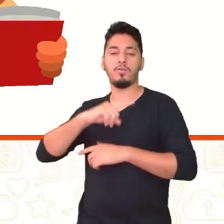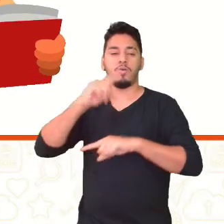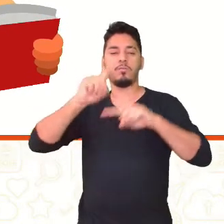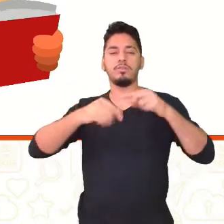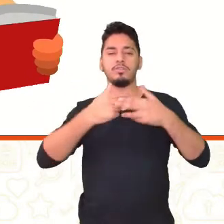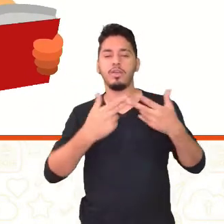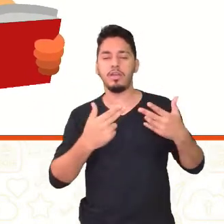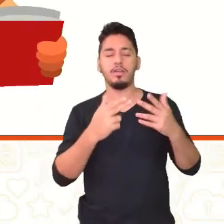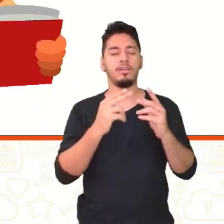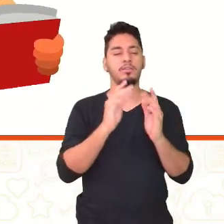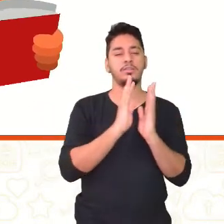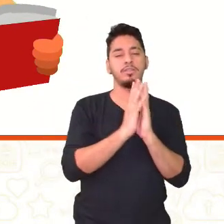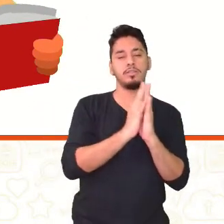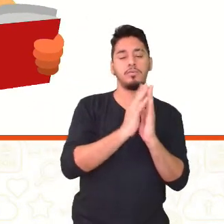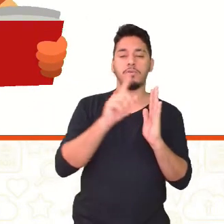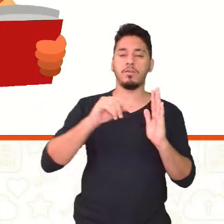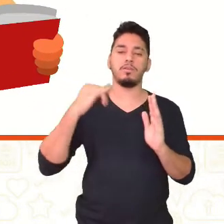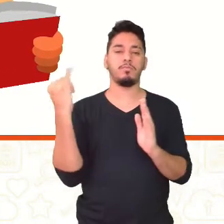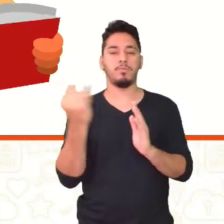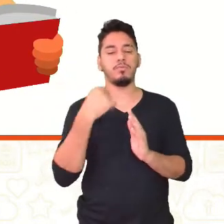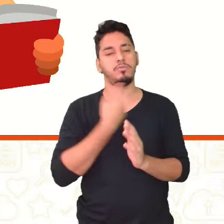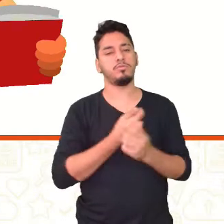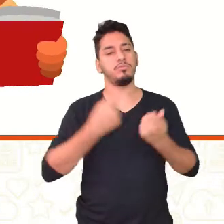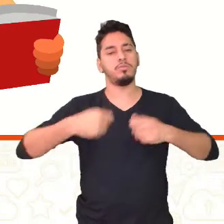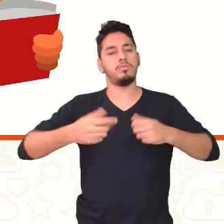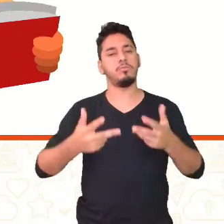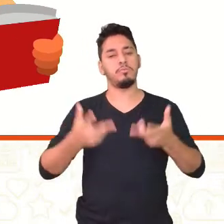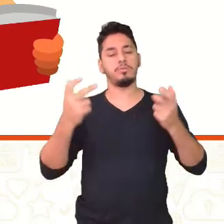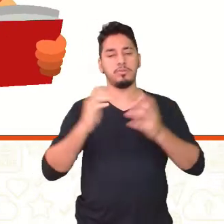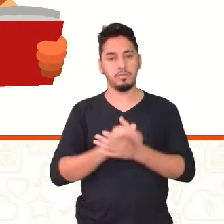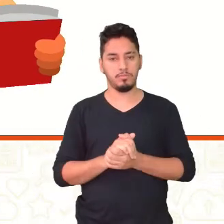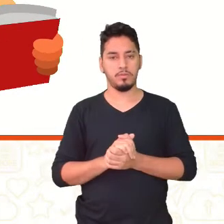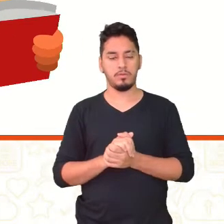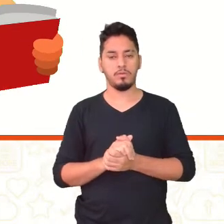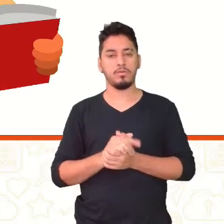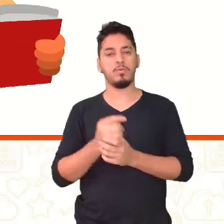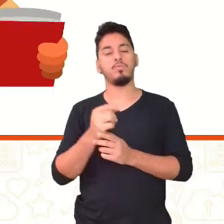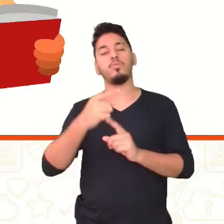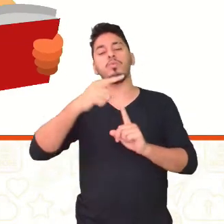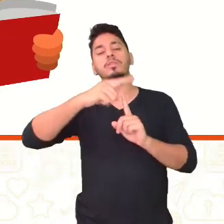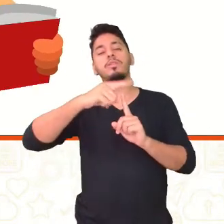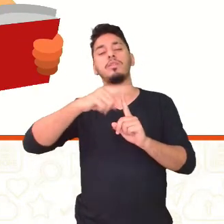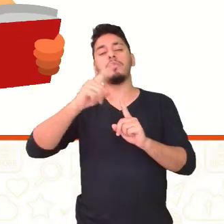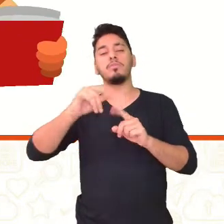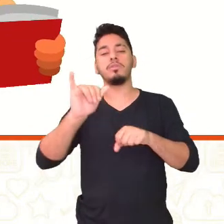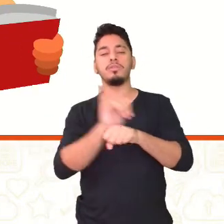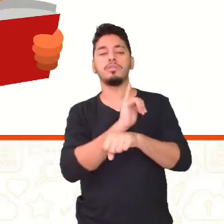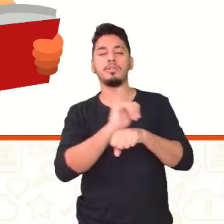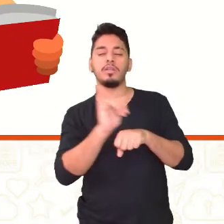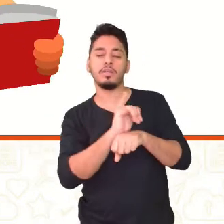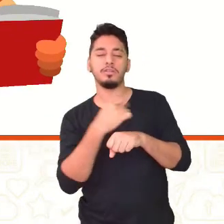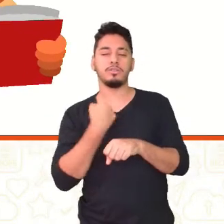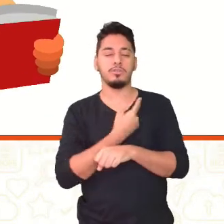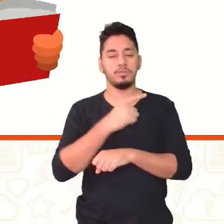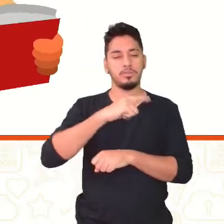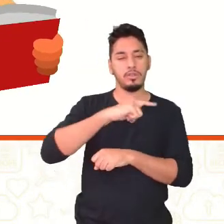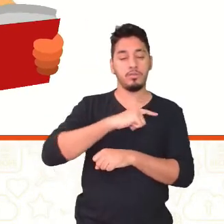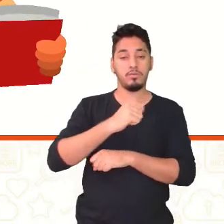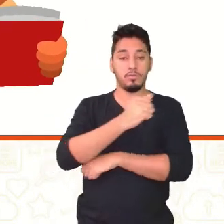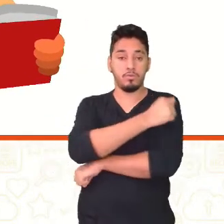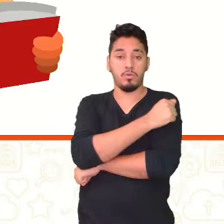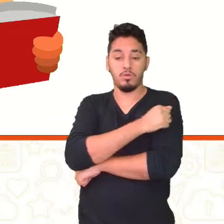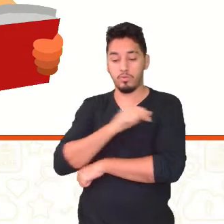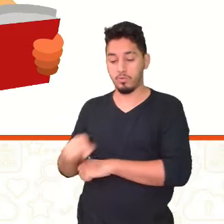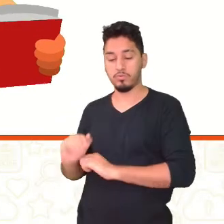objeto, a uma dinâmica, é muito importante e a gente precisa perceber isso como mais um mecanismo, né, que a gente se apropria para que esse estudante